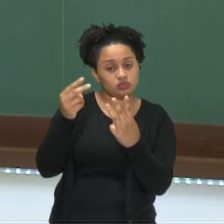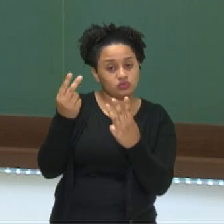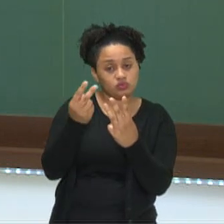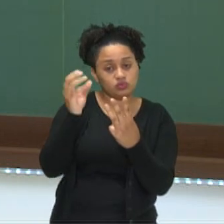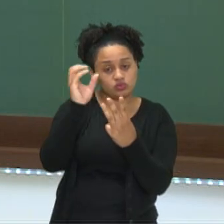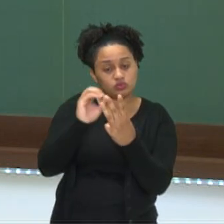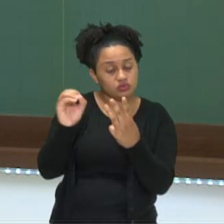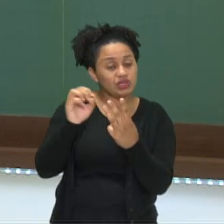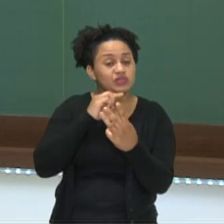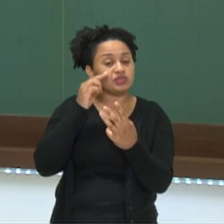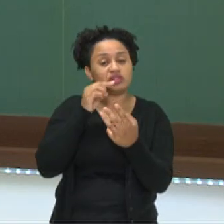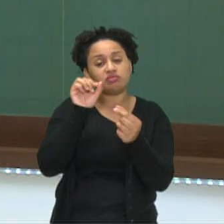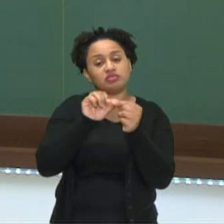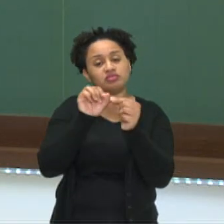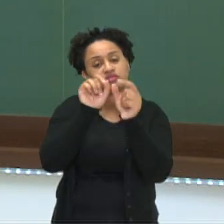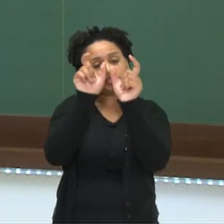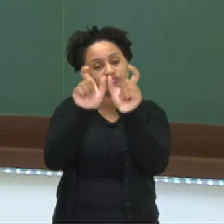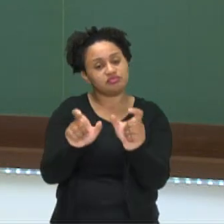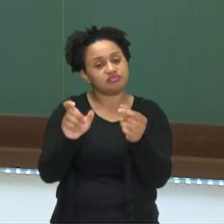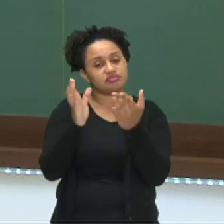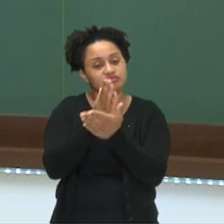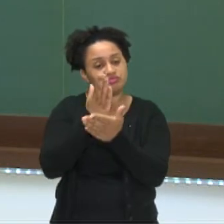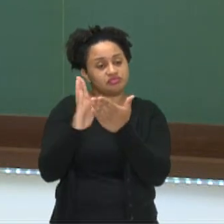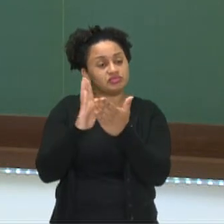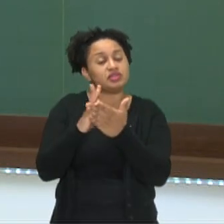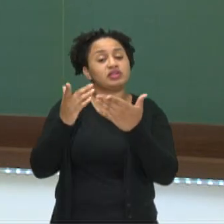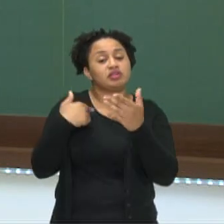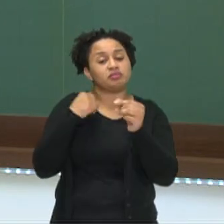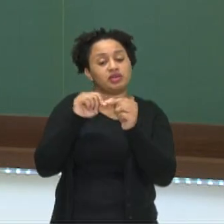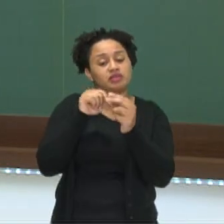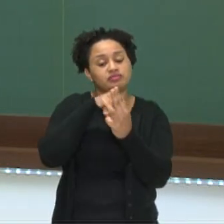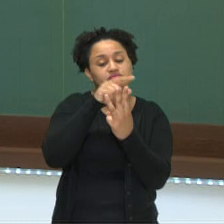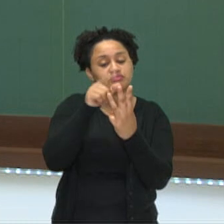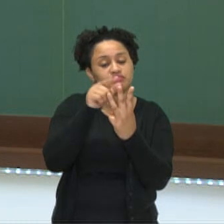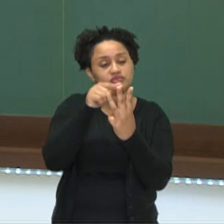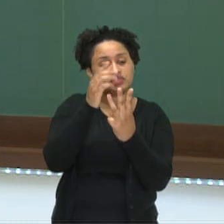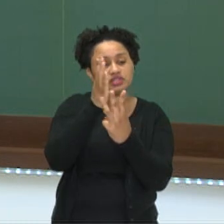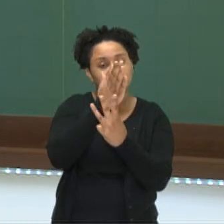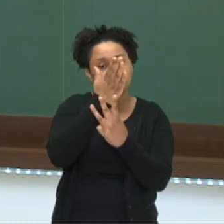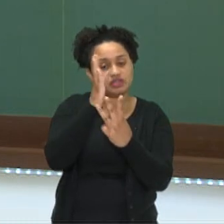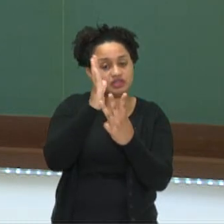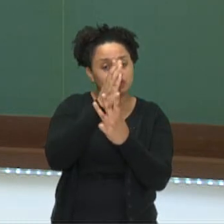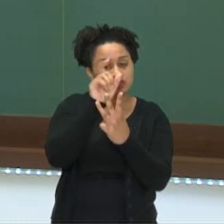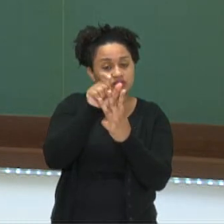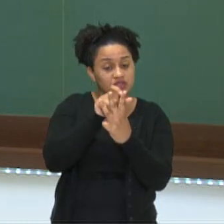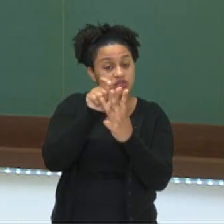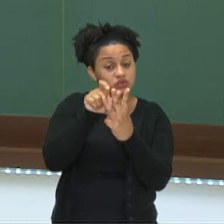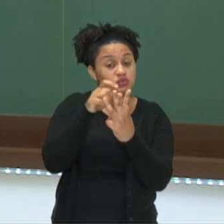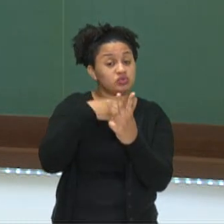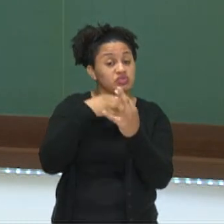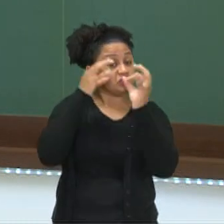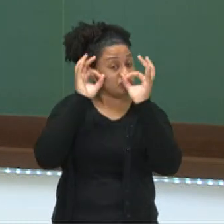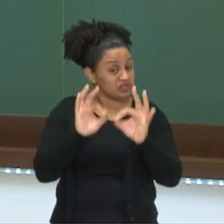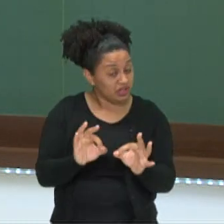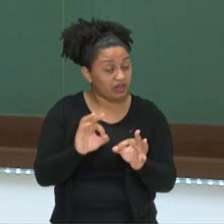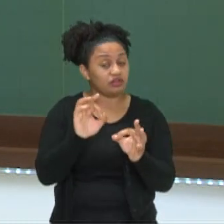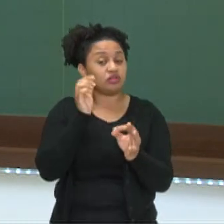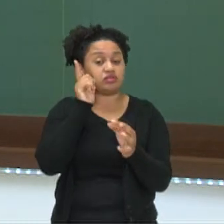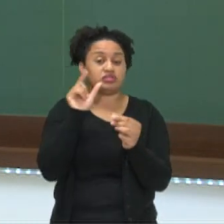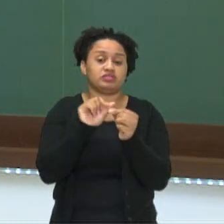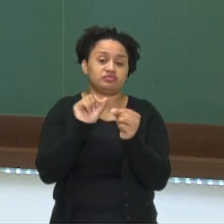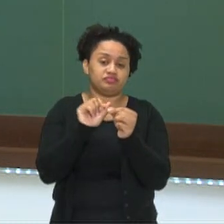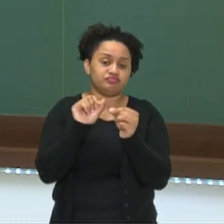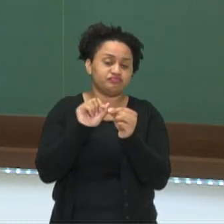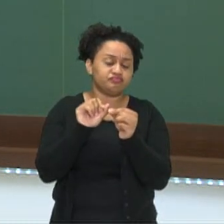como fatorar. E a gente desmembrando o termo central de forma conveniente, eu consegui fatorar, ó.